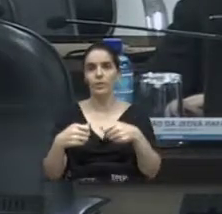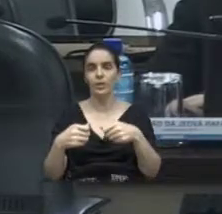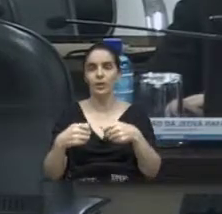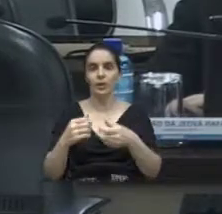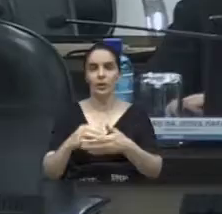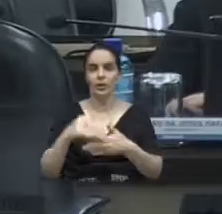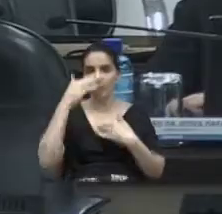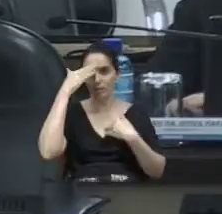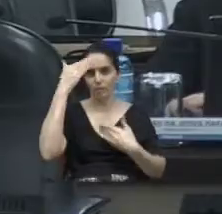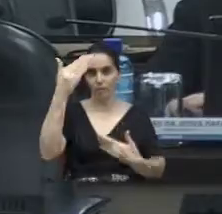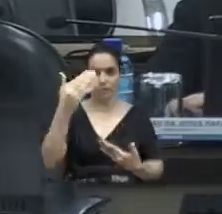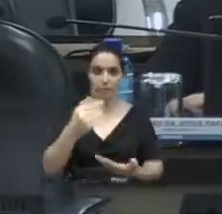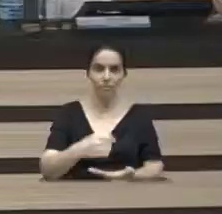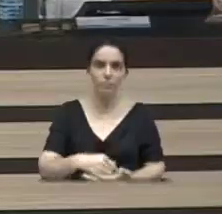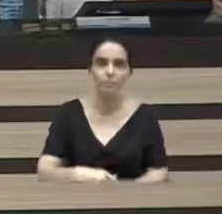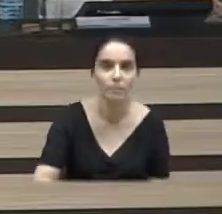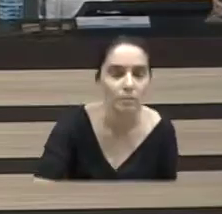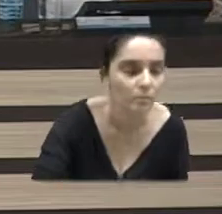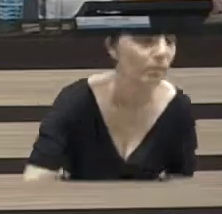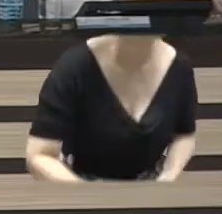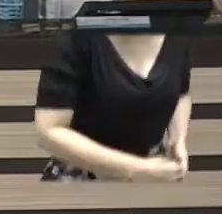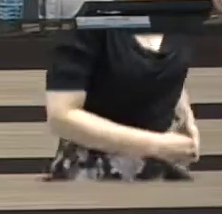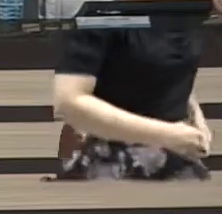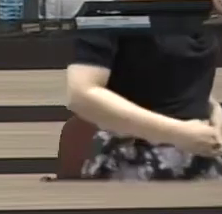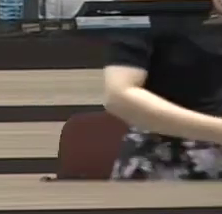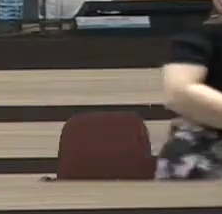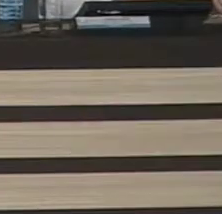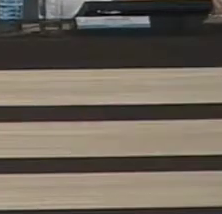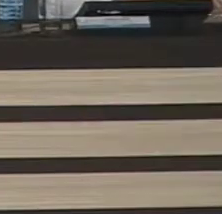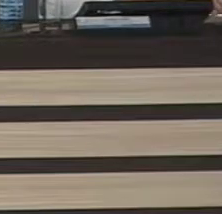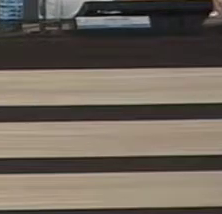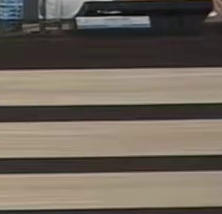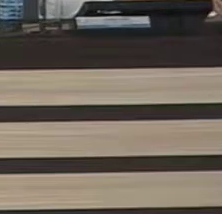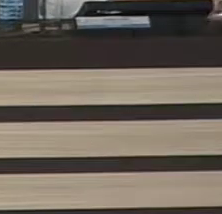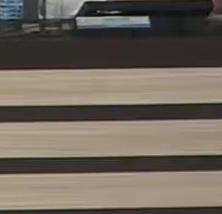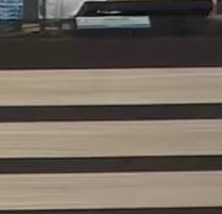conta. Muito obrigada. Continue a discussão. Desejo. Quero discutir.